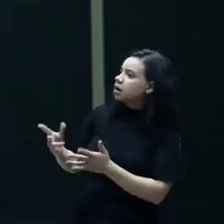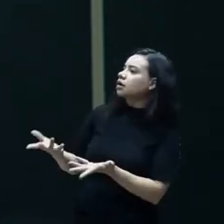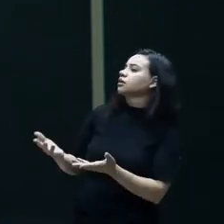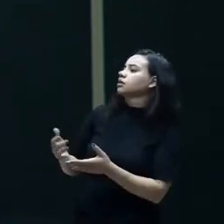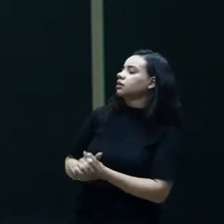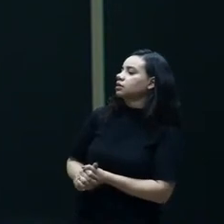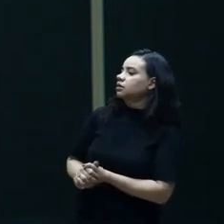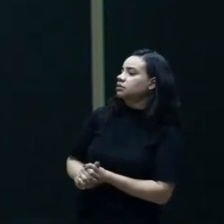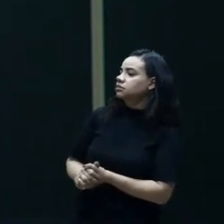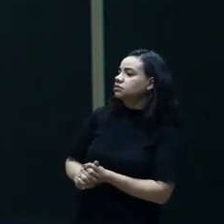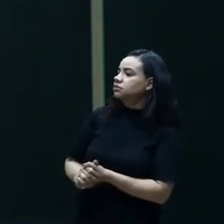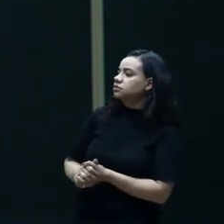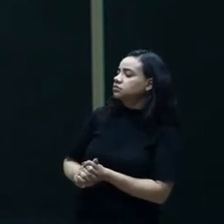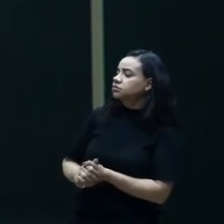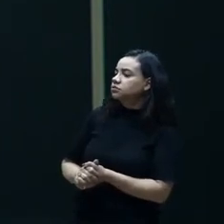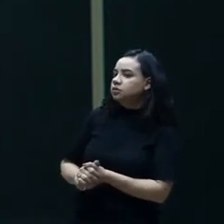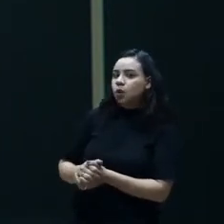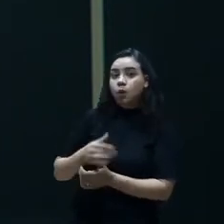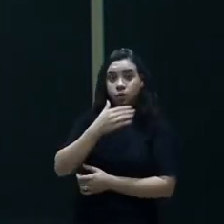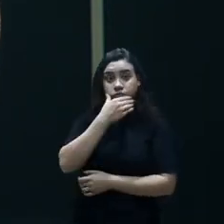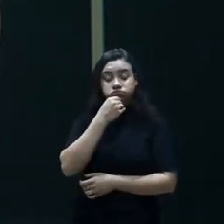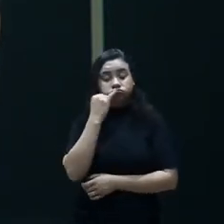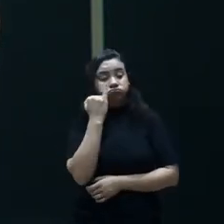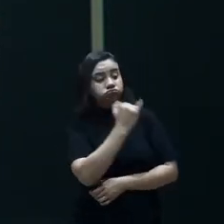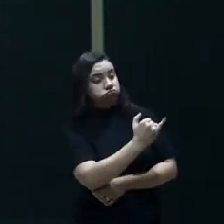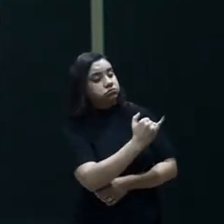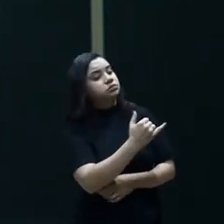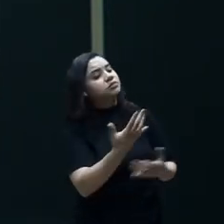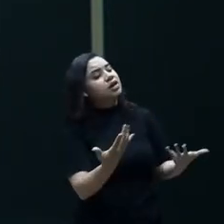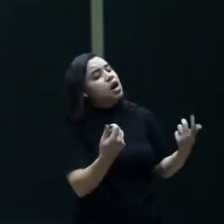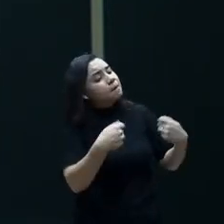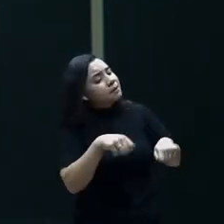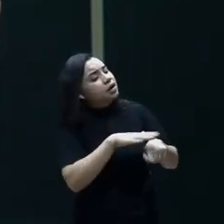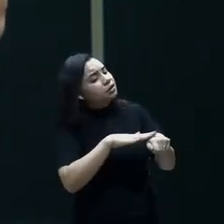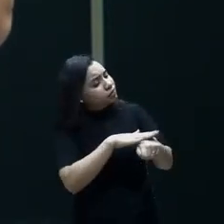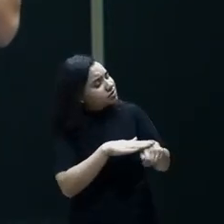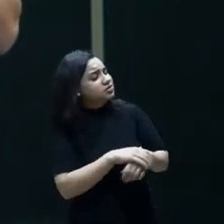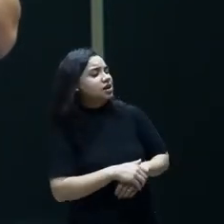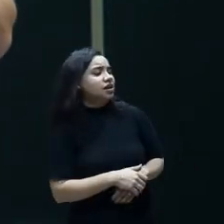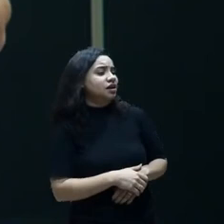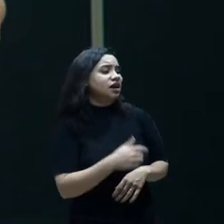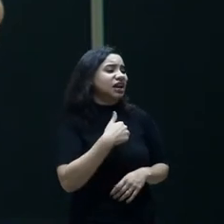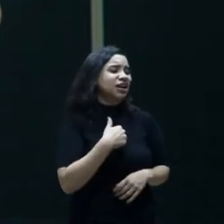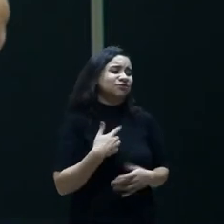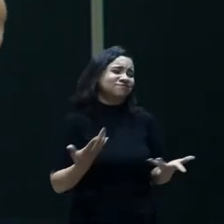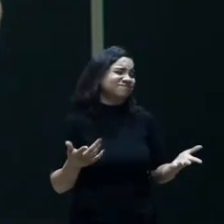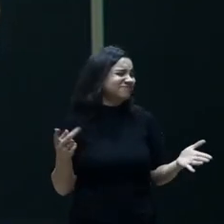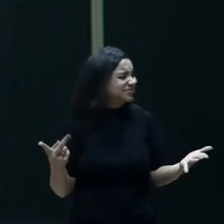ligação, pastor, preciso conversar. Venha conversar. Pastor, é isso e aquilo, aquilo outro, e eu não aguentei e fiz.